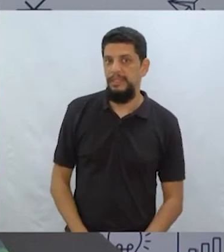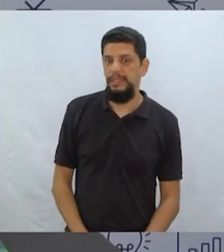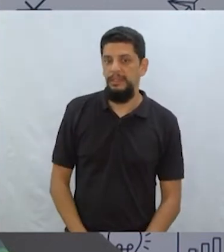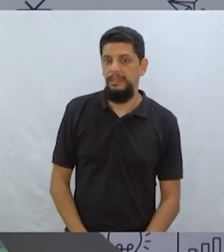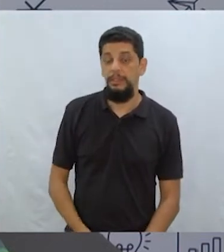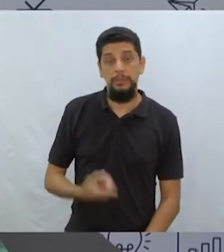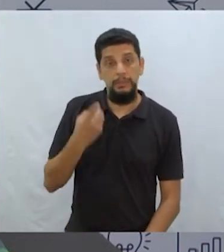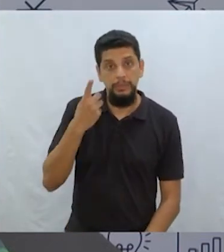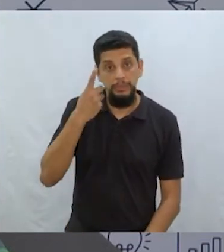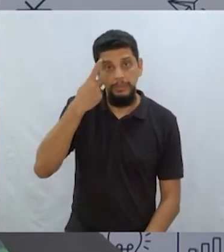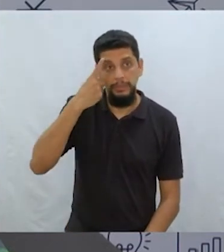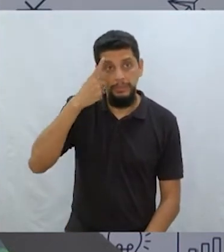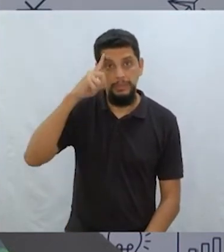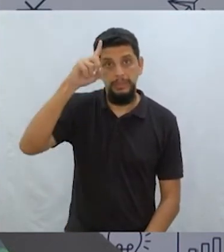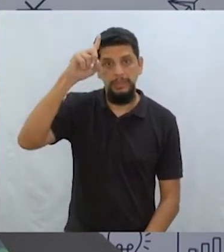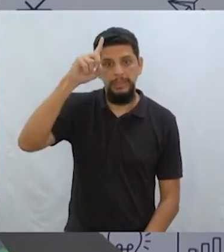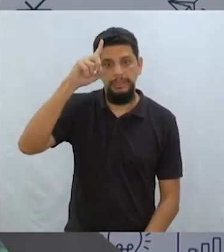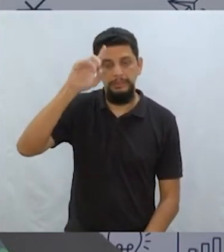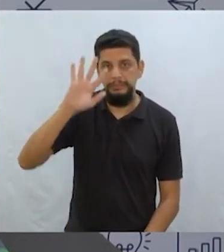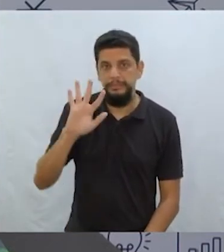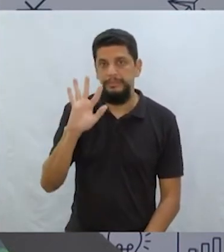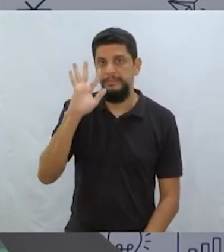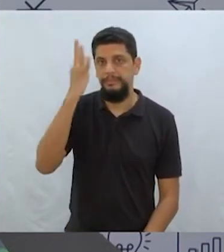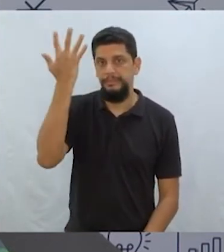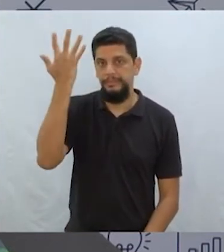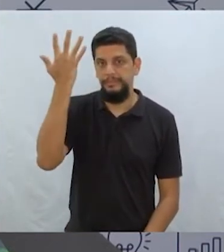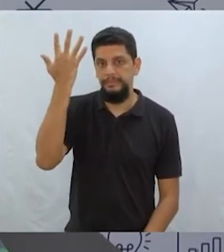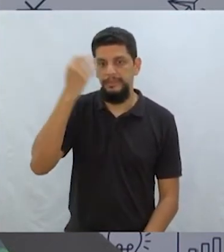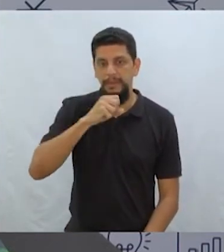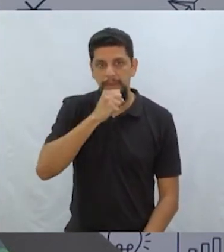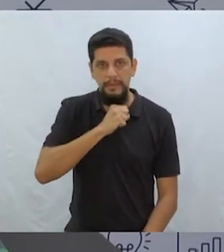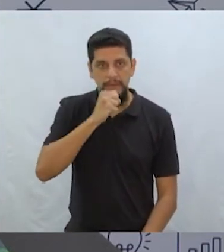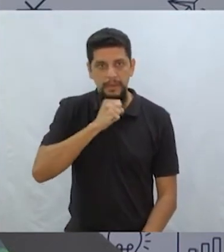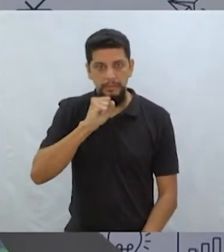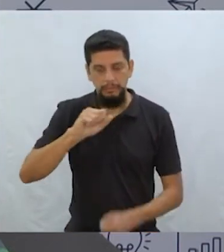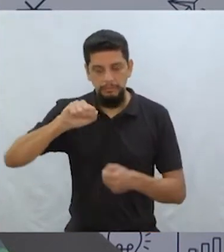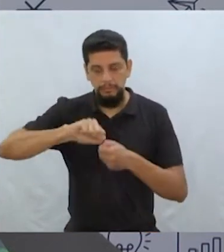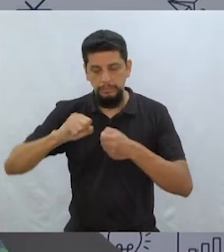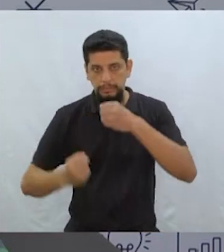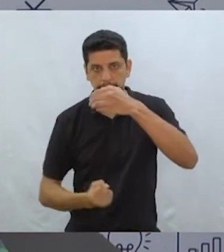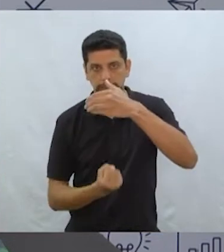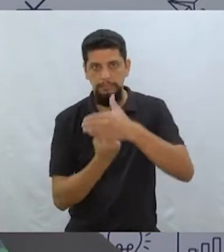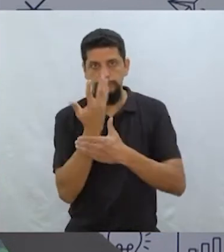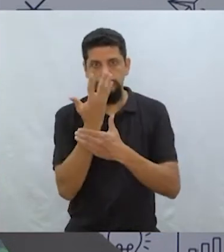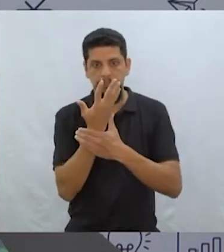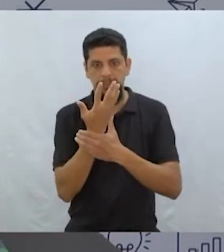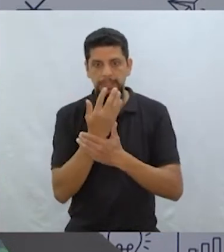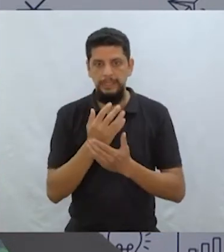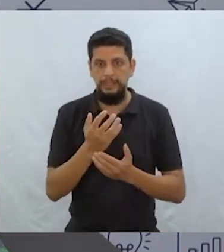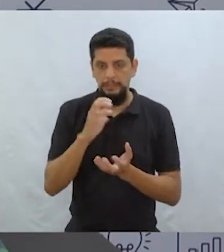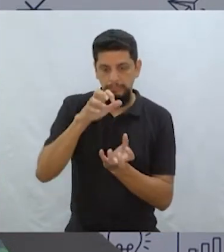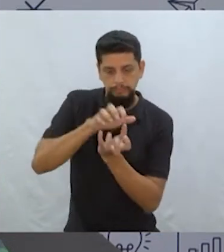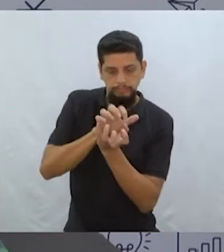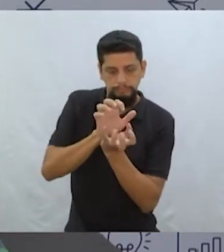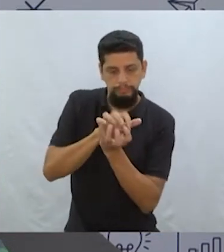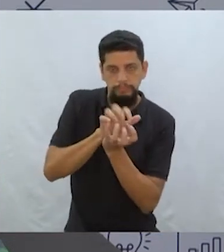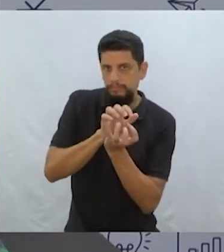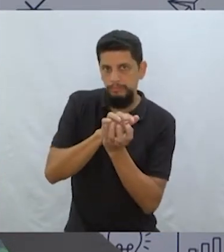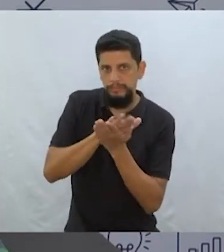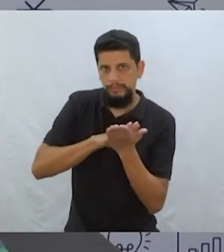coisa um dia de repente o bisavô apareceu sem a